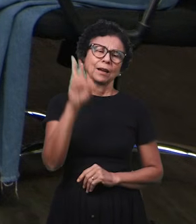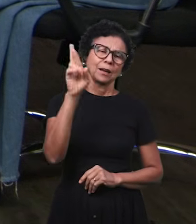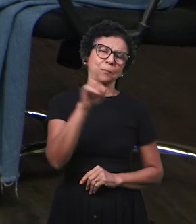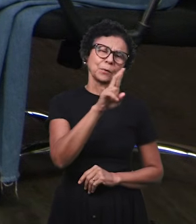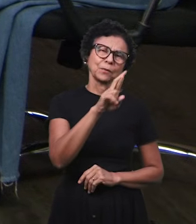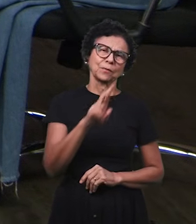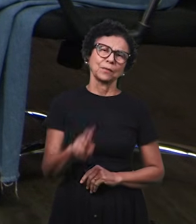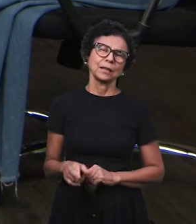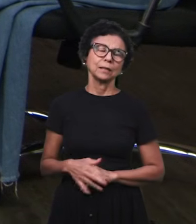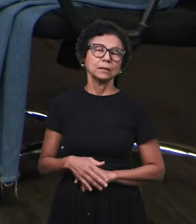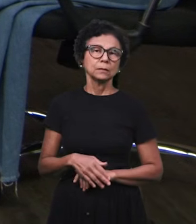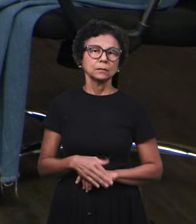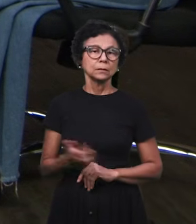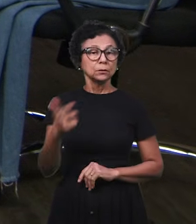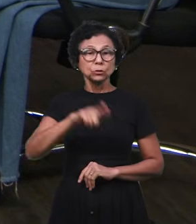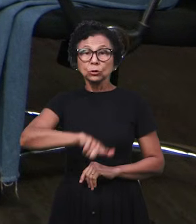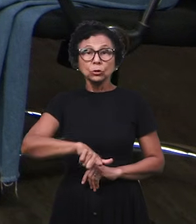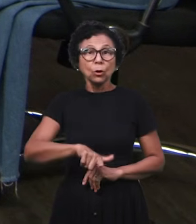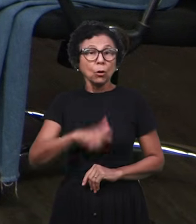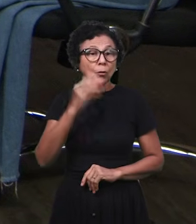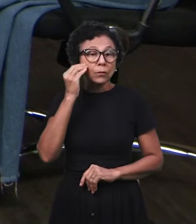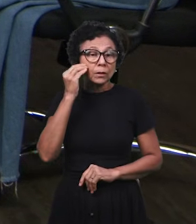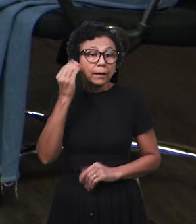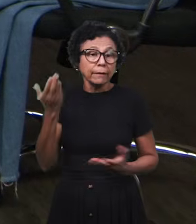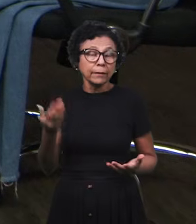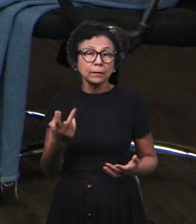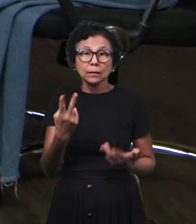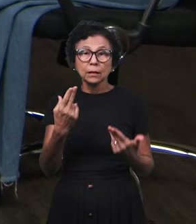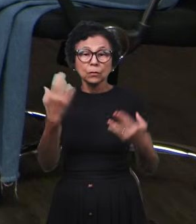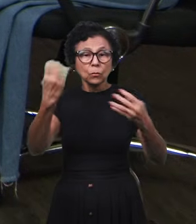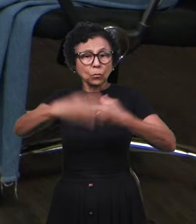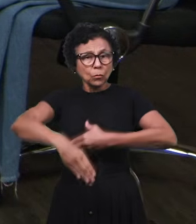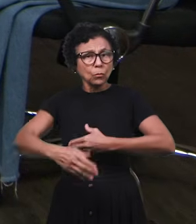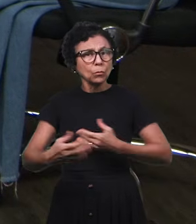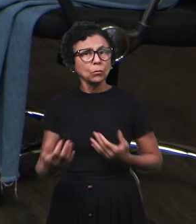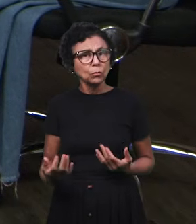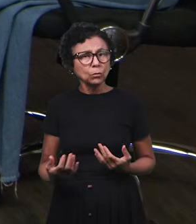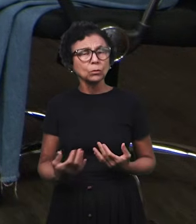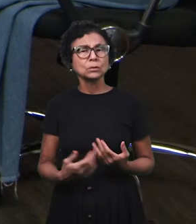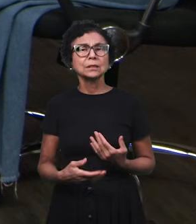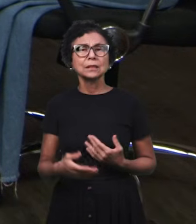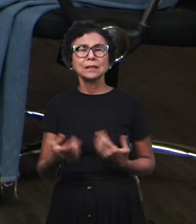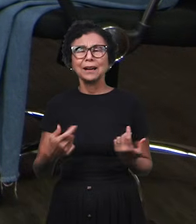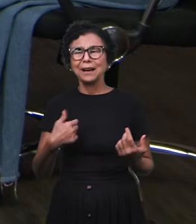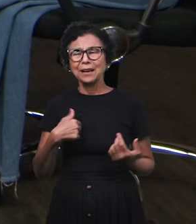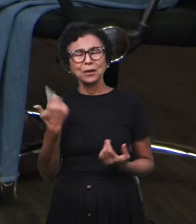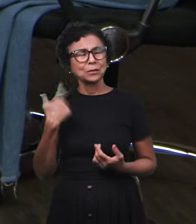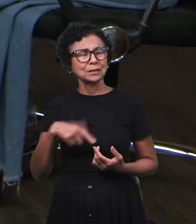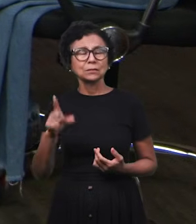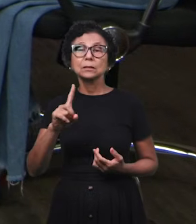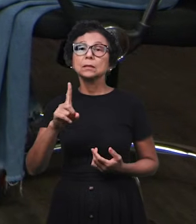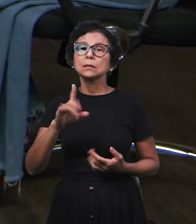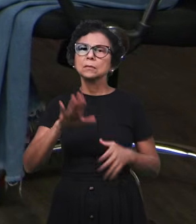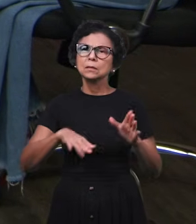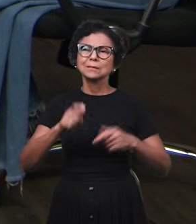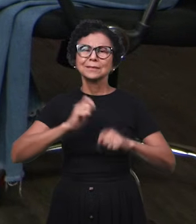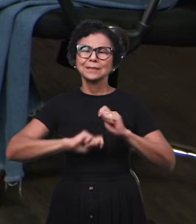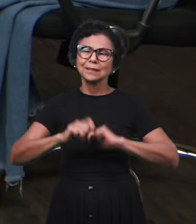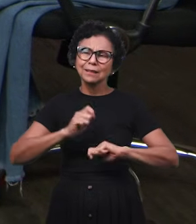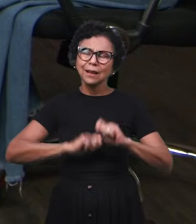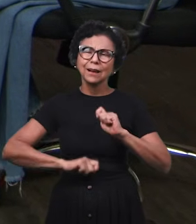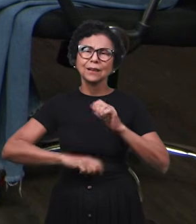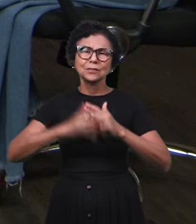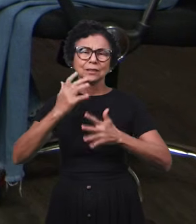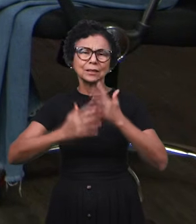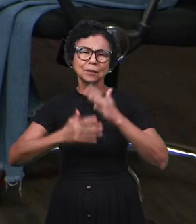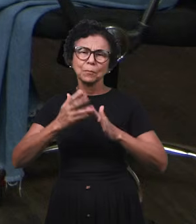não precisa, eu não sou capaz. Você é capaz, às vezes é uma ansiedade que te atrapalha, às vezes é uma base que você não tem, que você fez a faculdade mais ou menos e quer